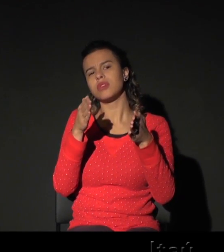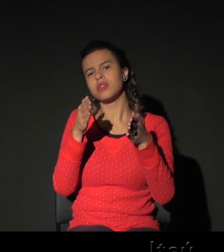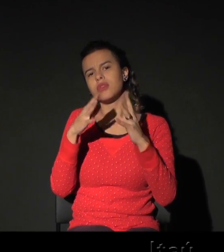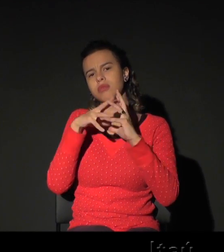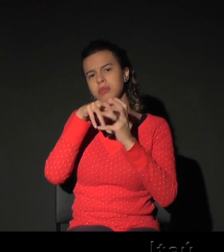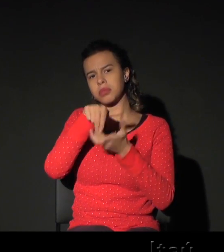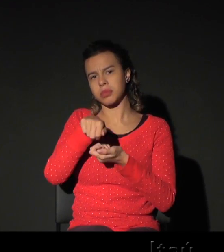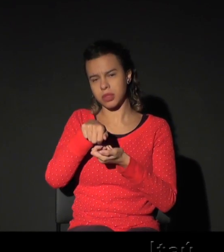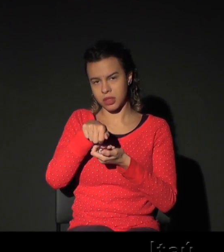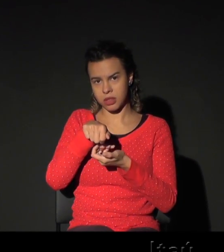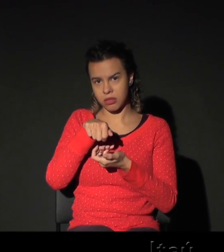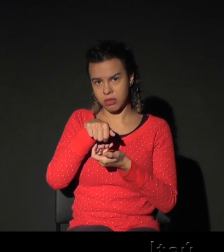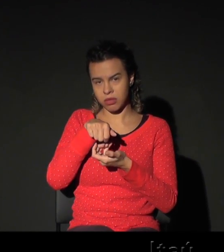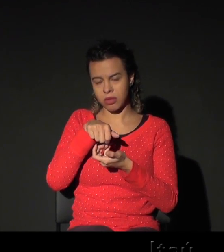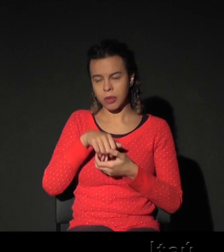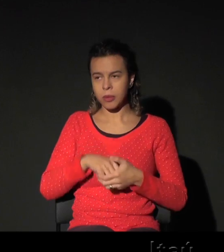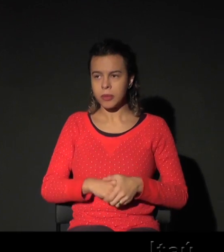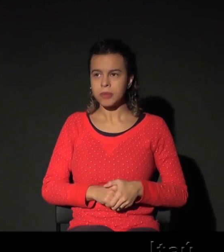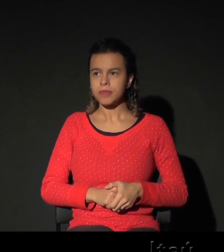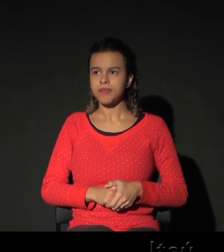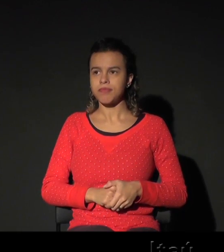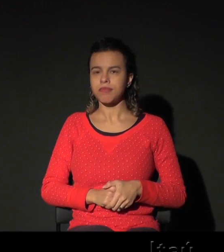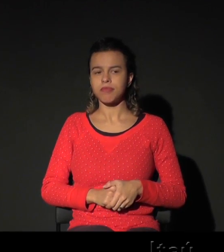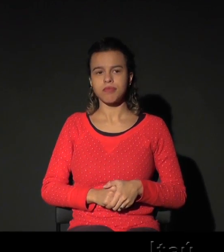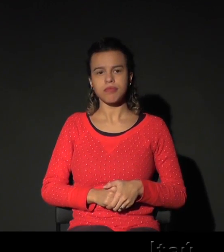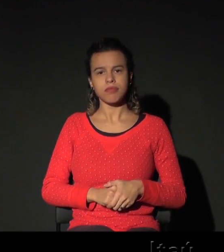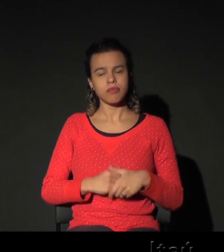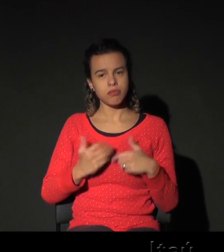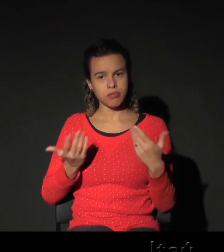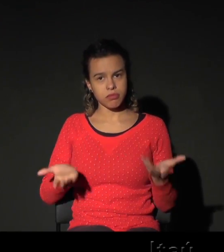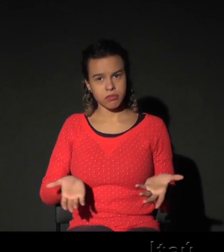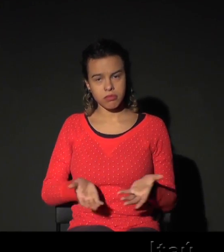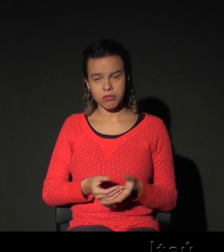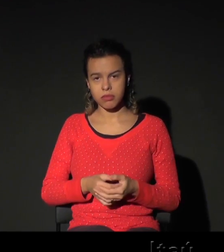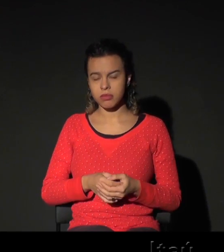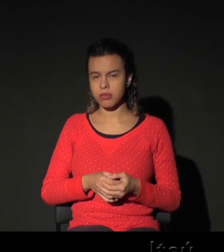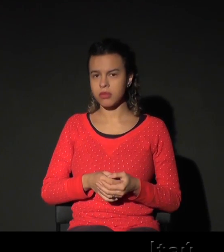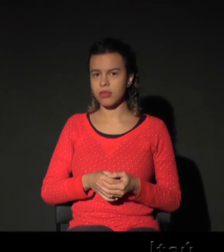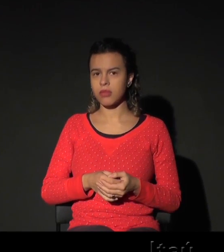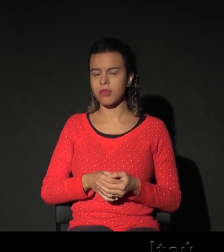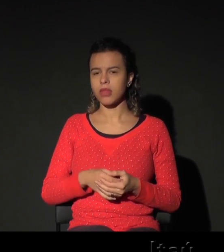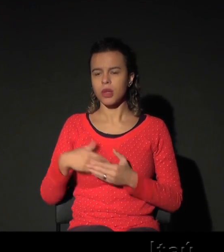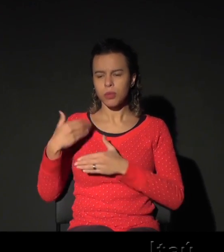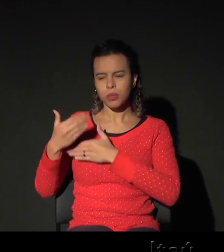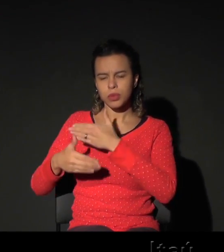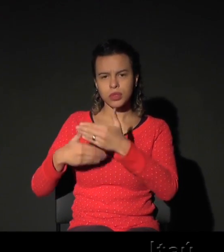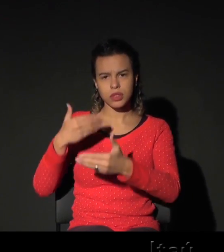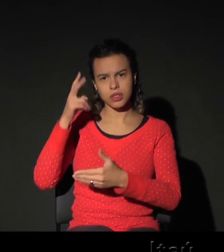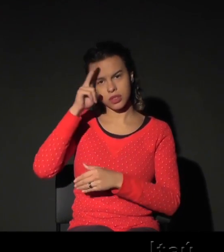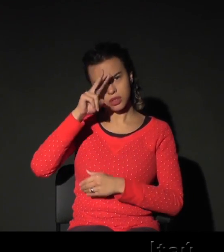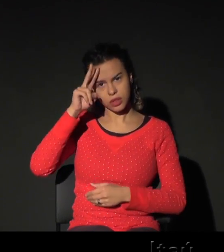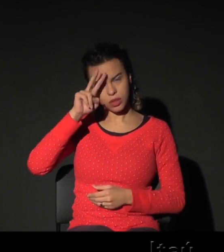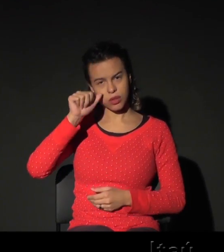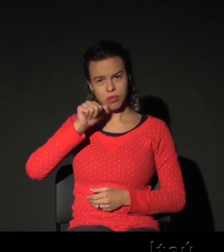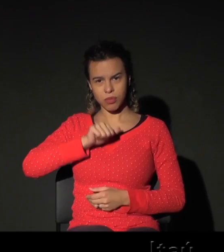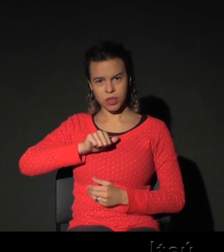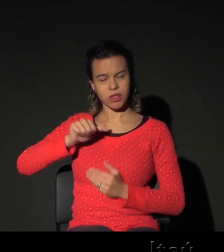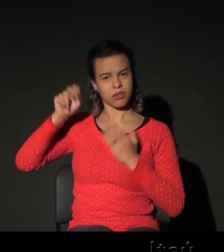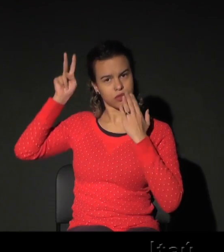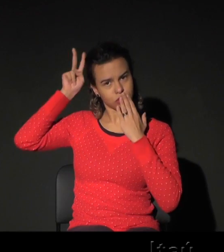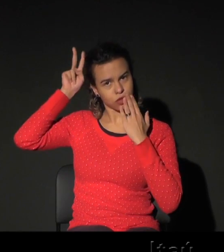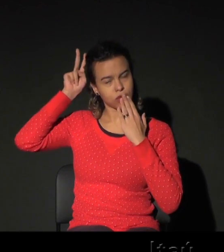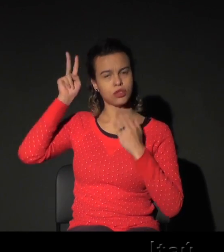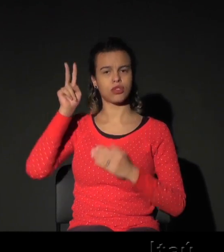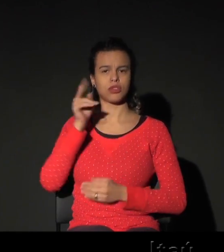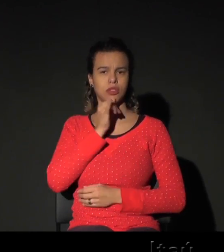pelo planeta Então dentro do processo histórico da Mulher indígena